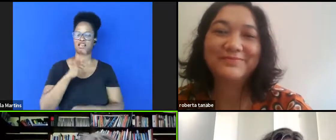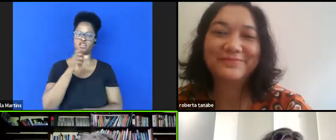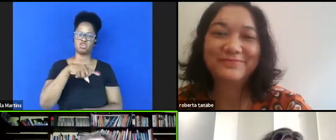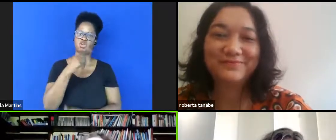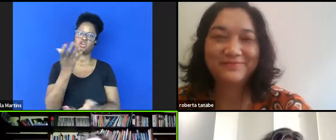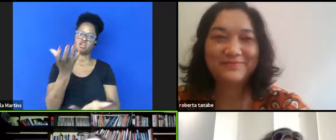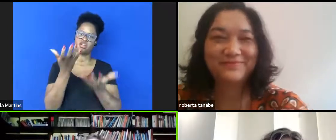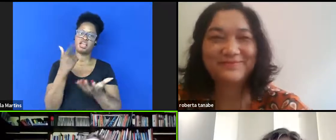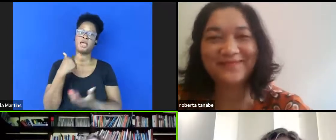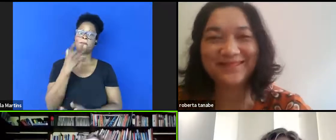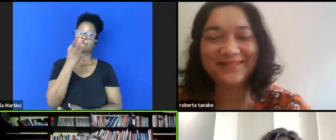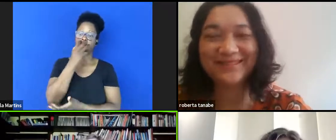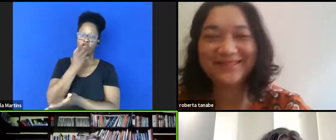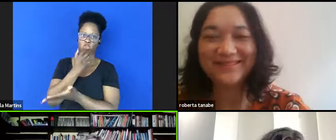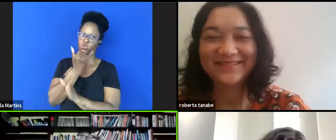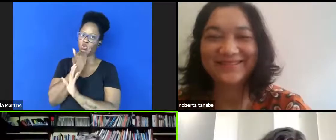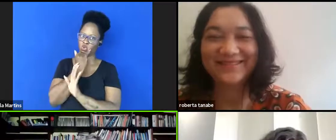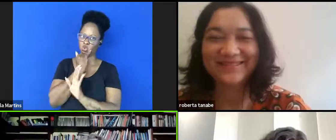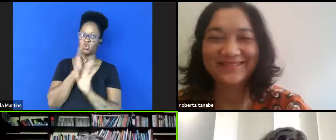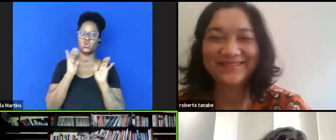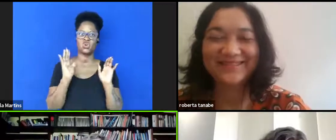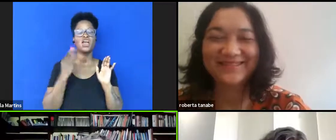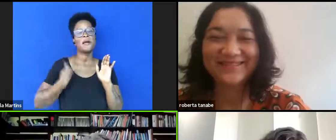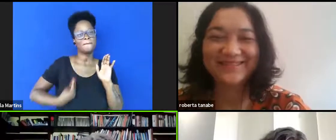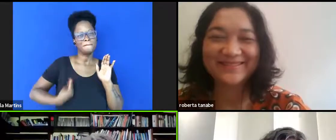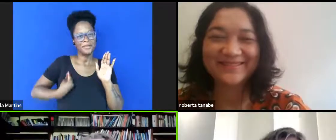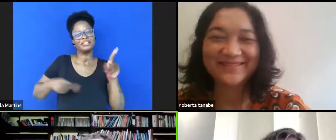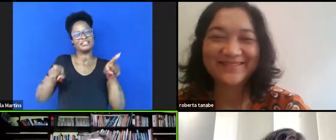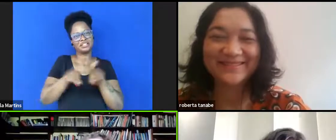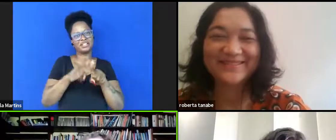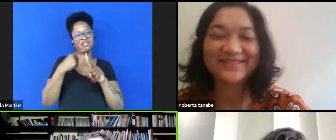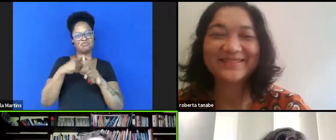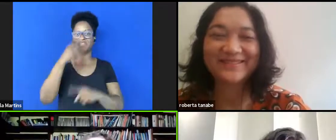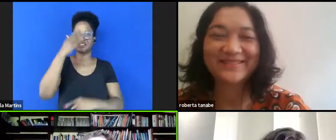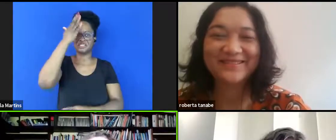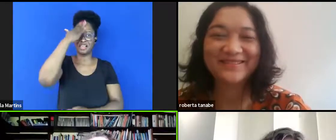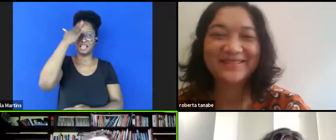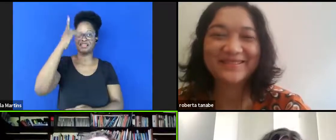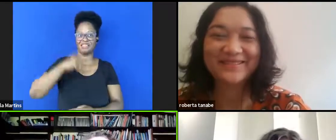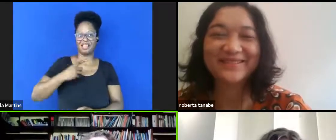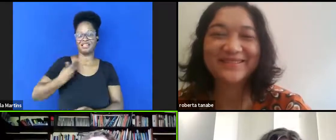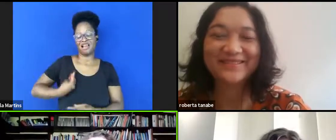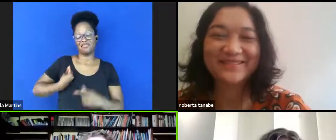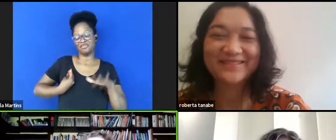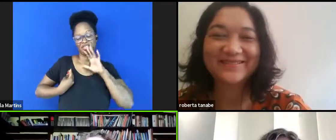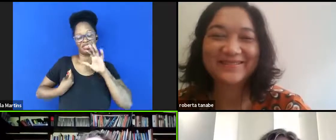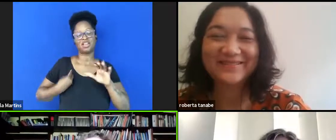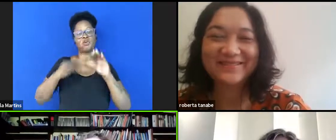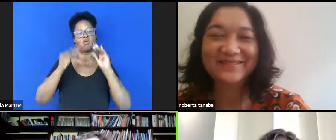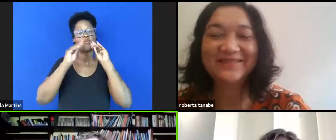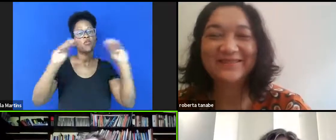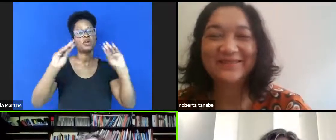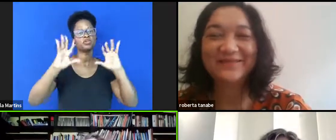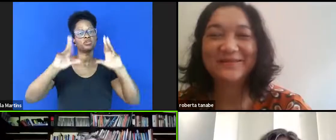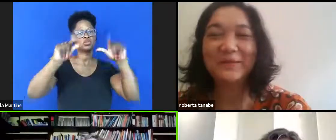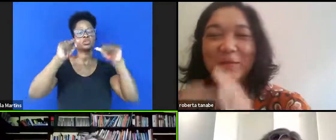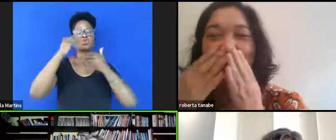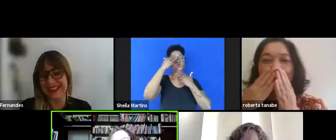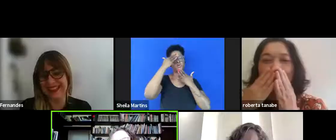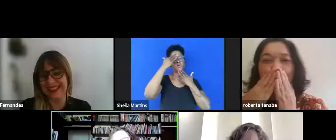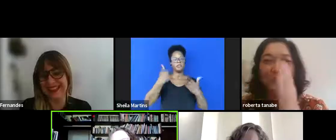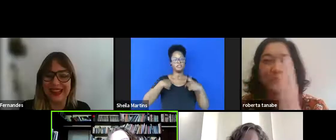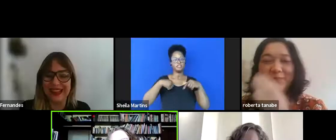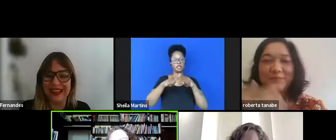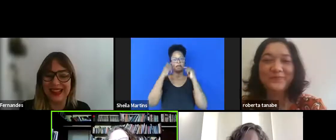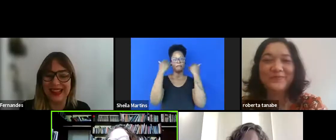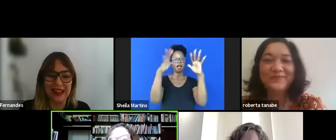é o meu cachorro, tá? Gente, participando também, porque sabe que está na vida, né? Um beijo a todos, muito obrigada e